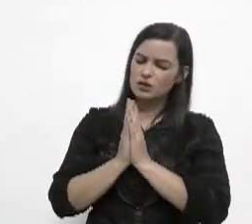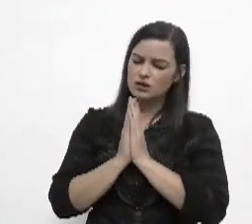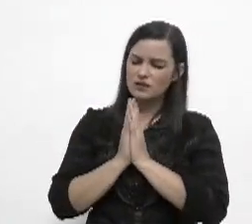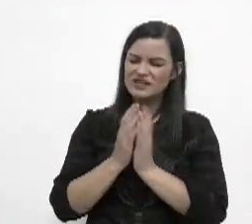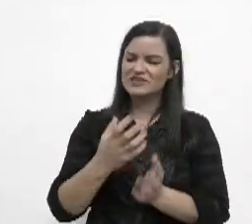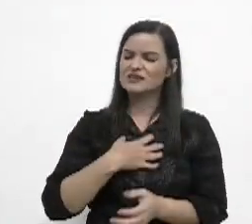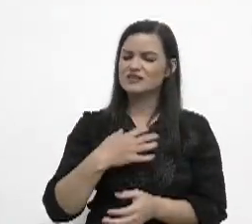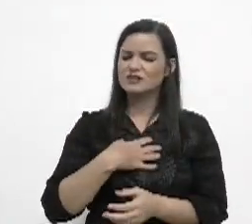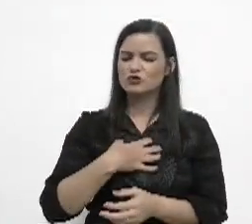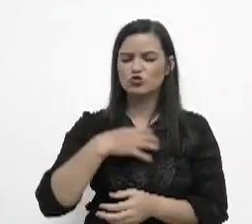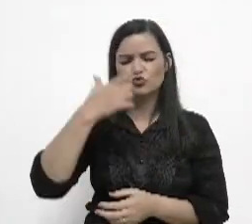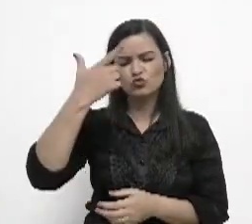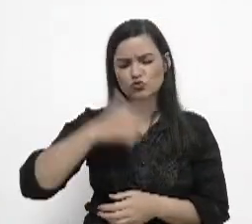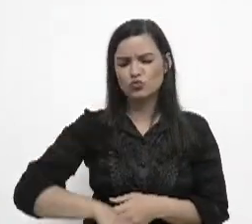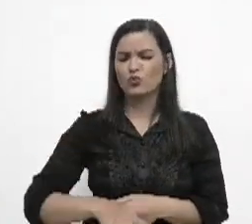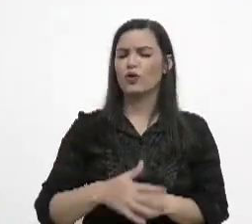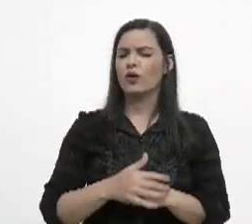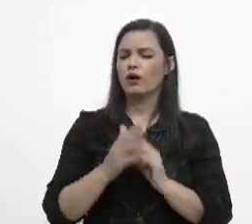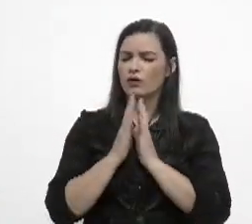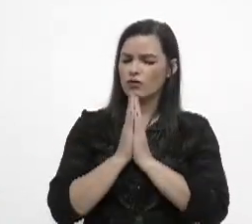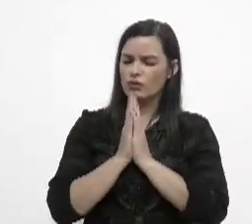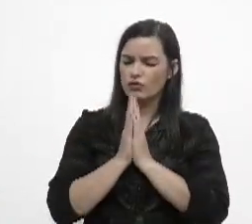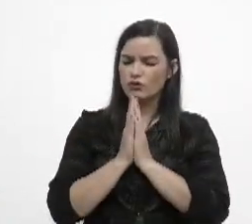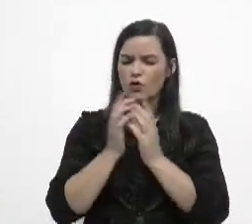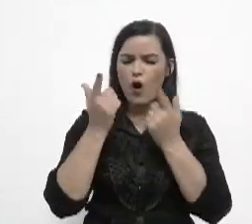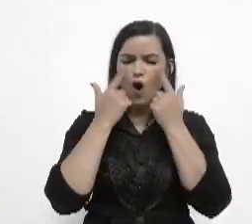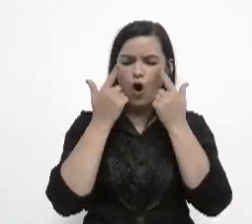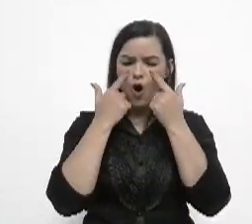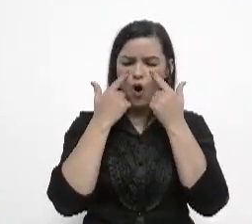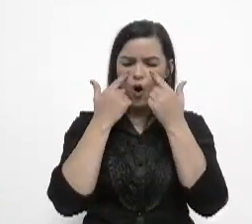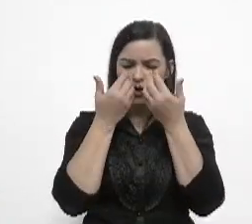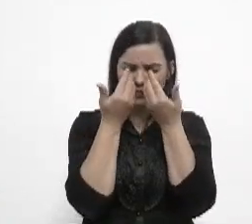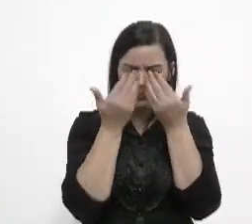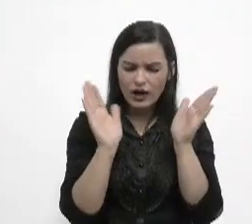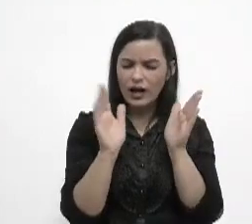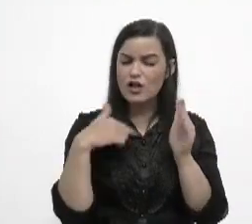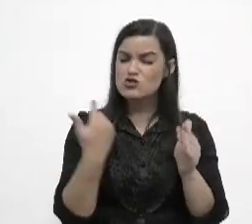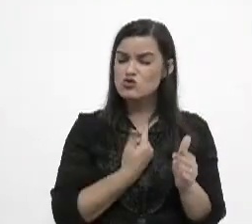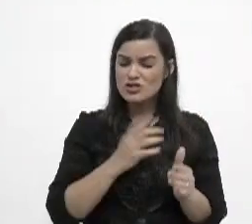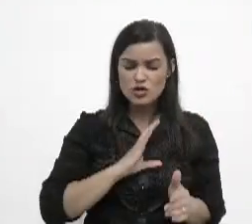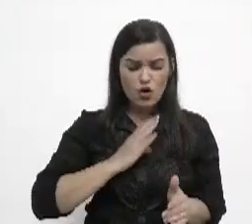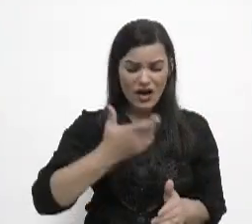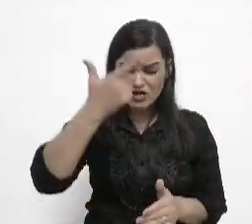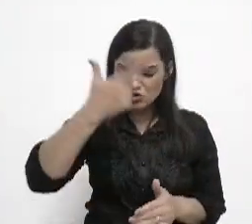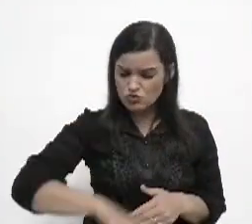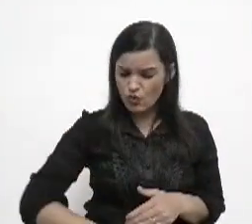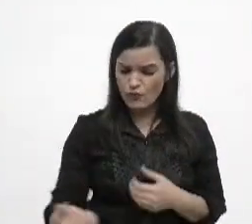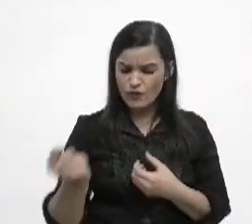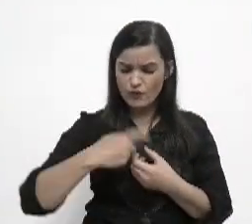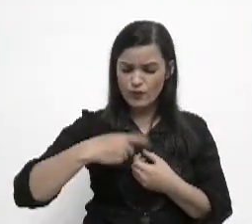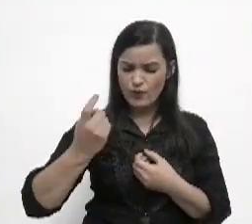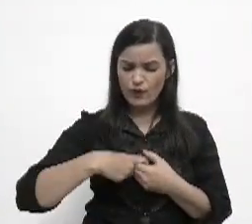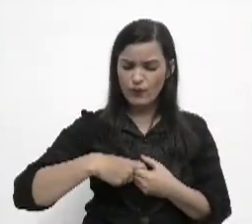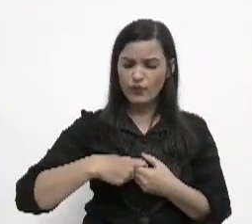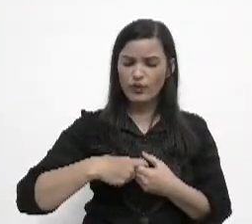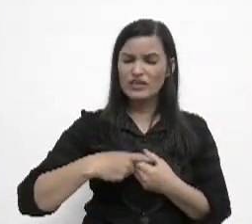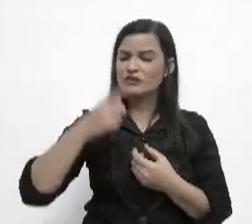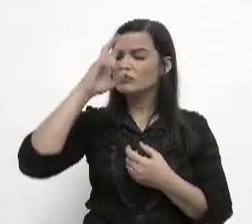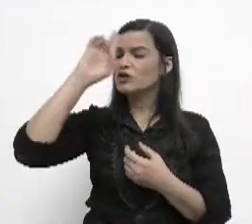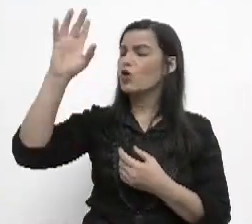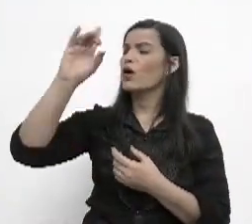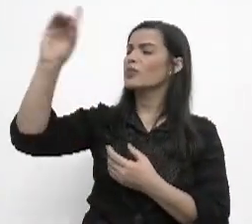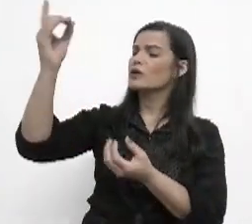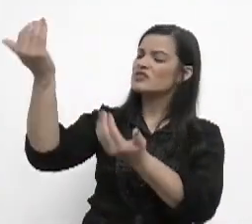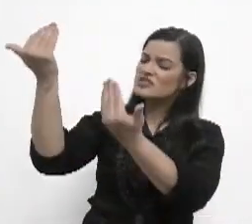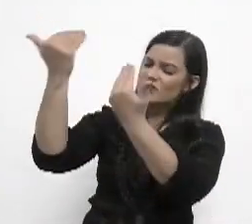poder de Deus possa vir a nós, Senhor Deus, que o poder do nosso Senhor. Que o Senhor possa vir a nós, Senhor oh Deus, através